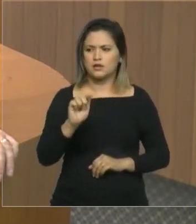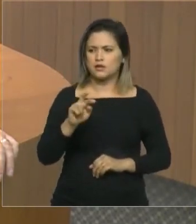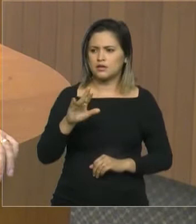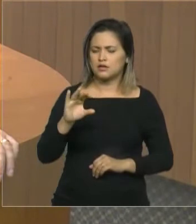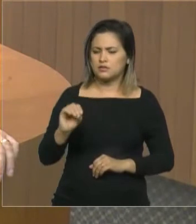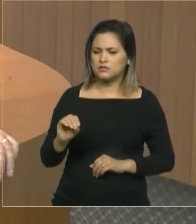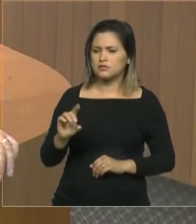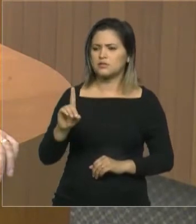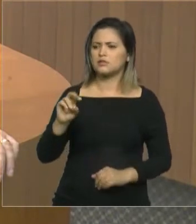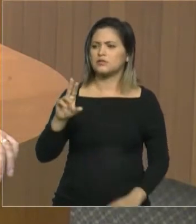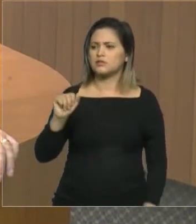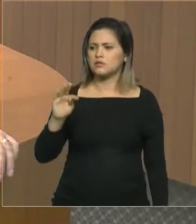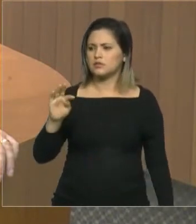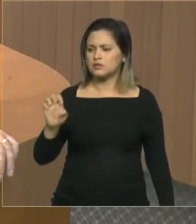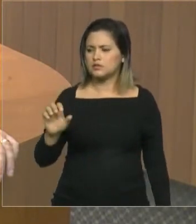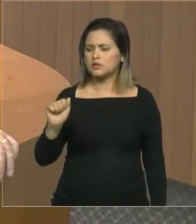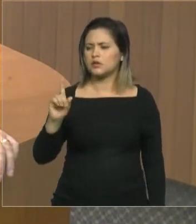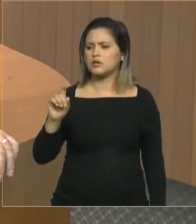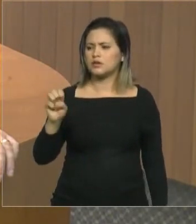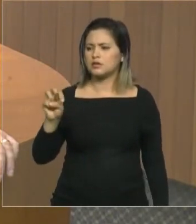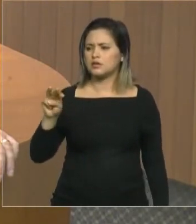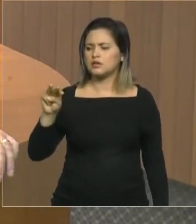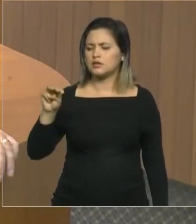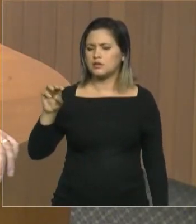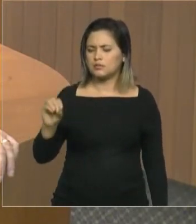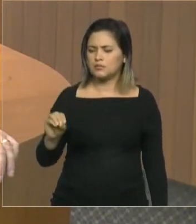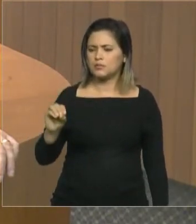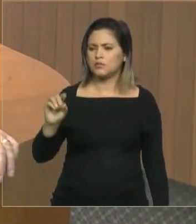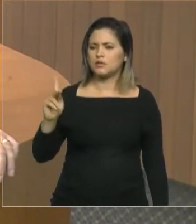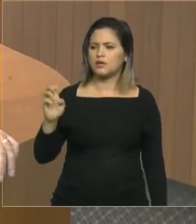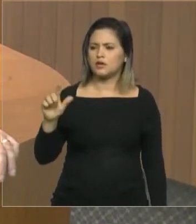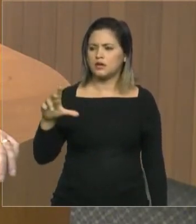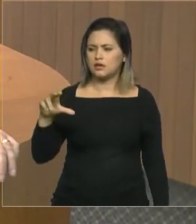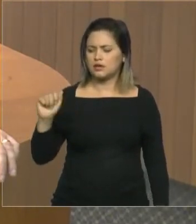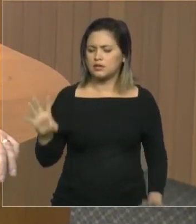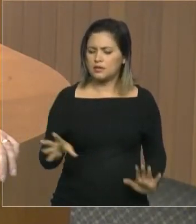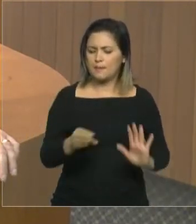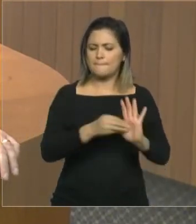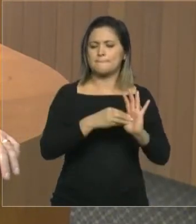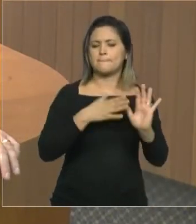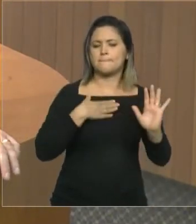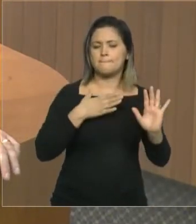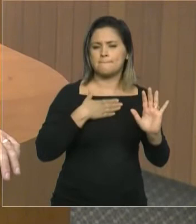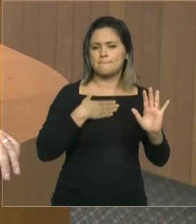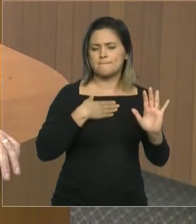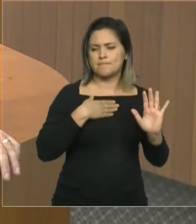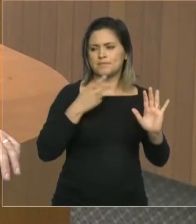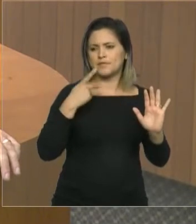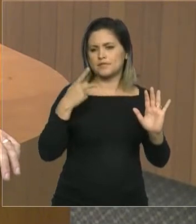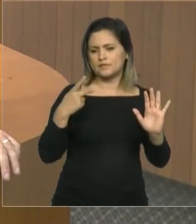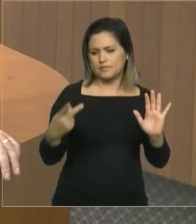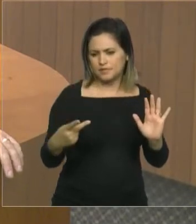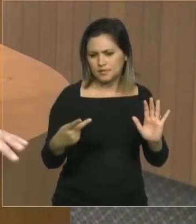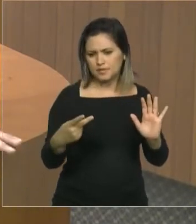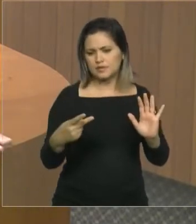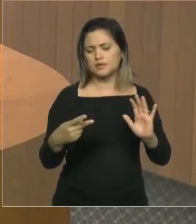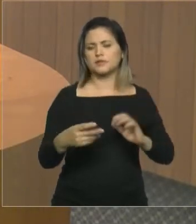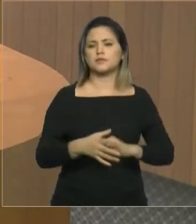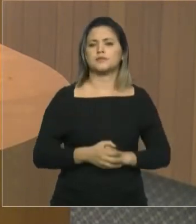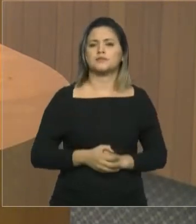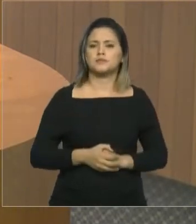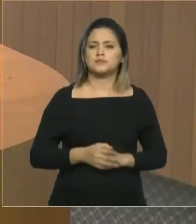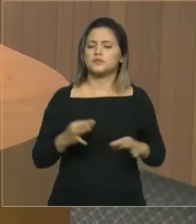Duarte, deputada doutora Helena do Alibe, fosse incorporado ao meu pronunciamento, corroborando assim com a palavra de todos